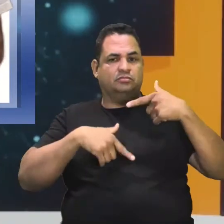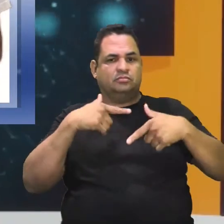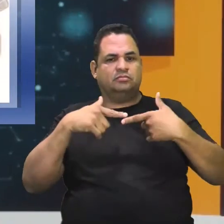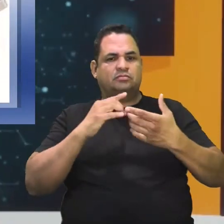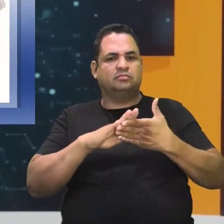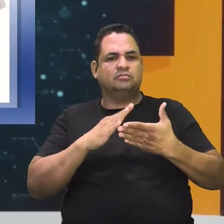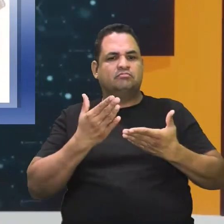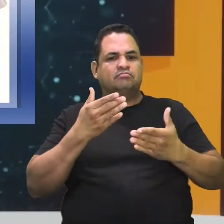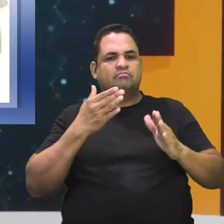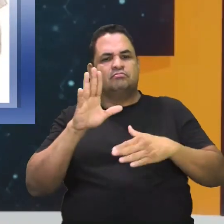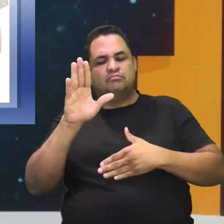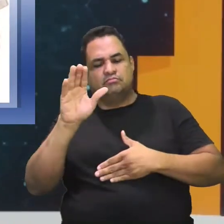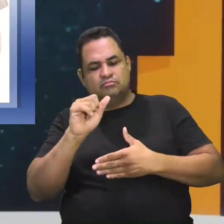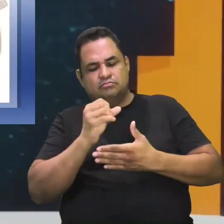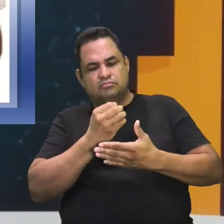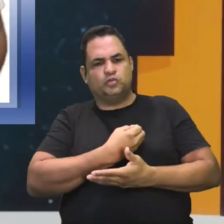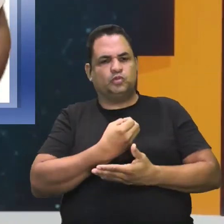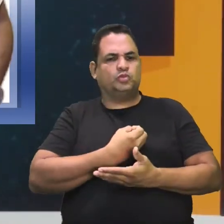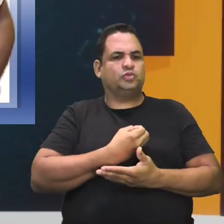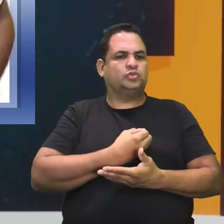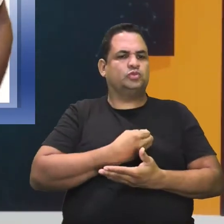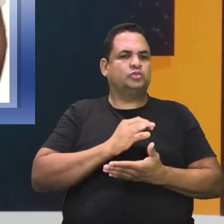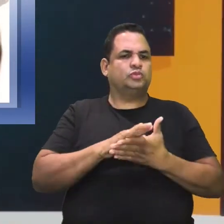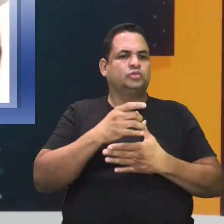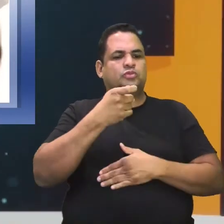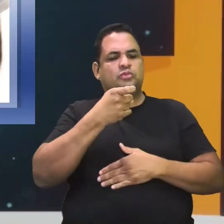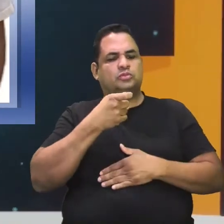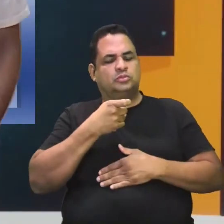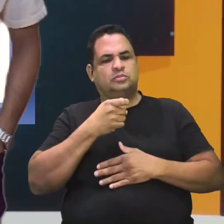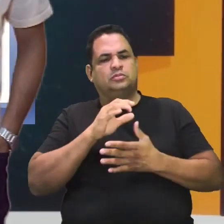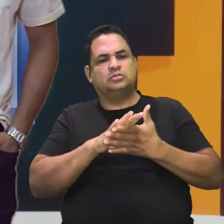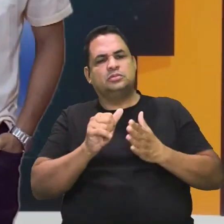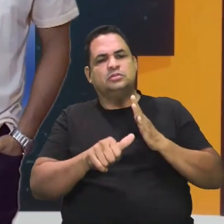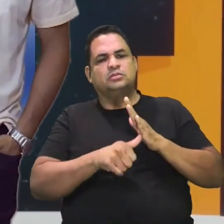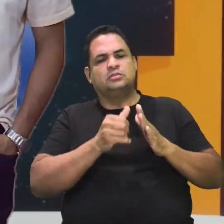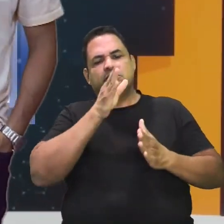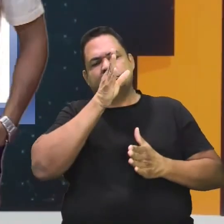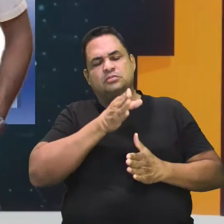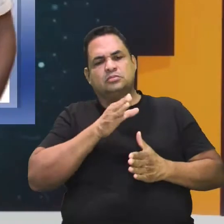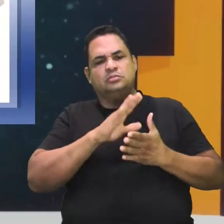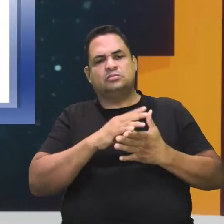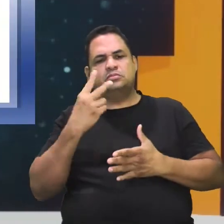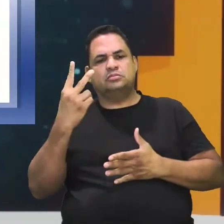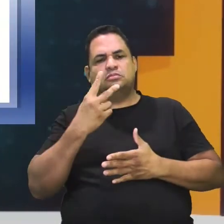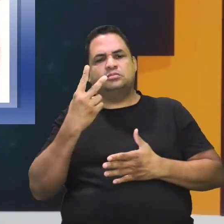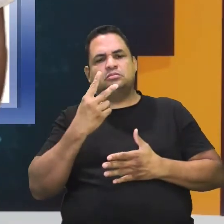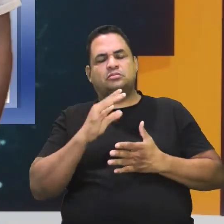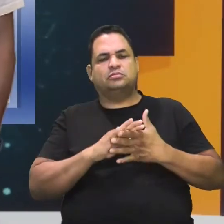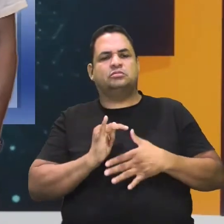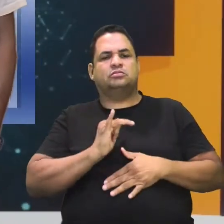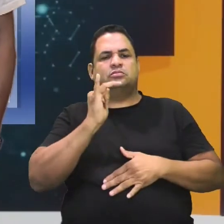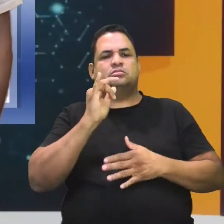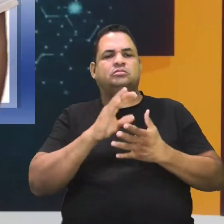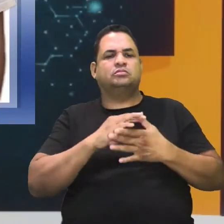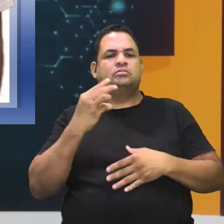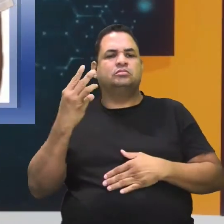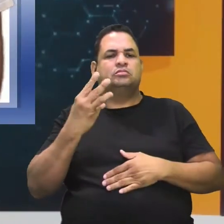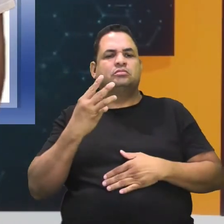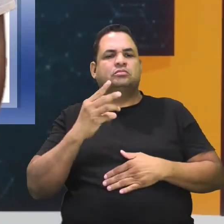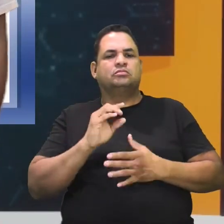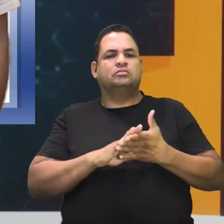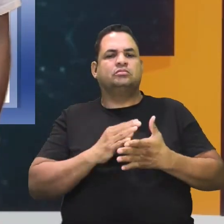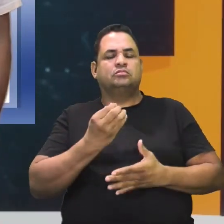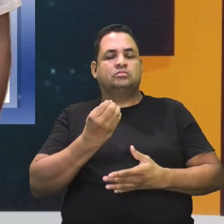viram que a gente pega os valores de x dos pontos, coloca na primeira coluna. Segunda coluna, os valores em y. E a terceira,